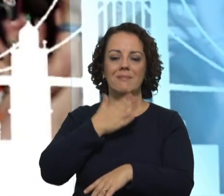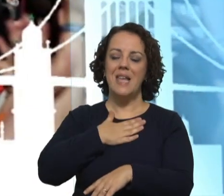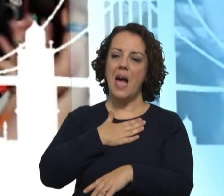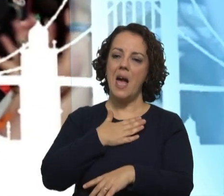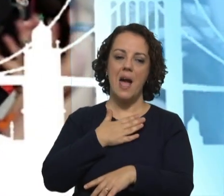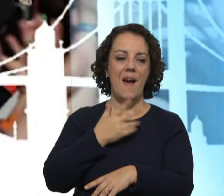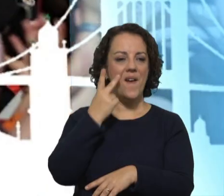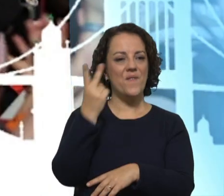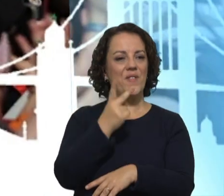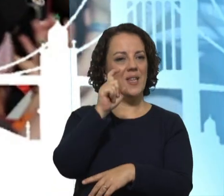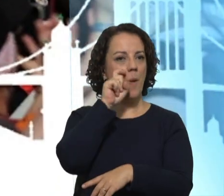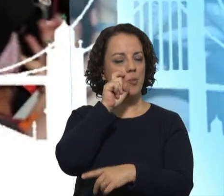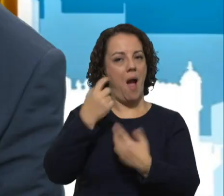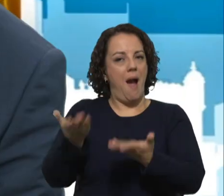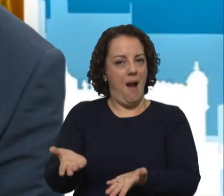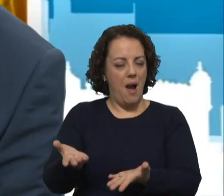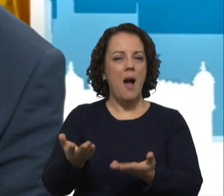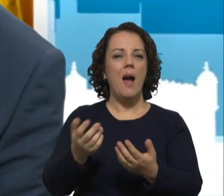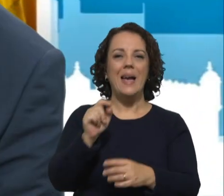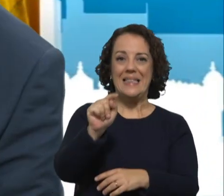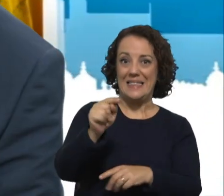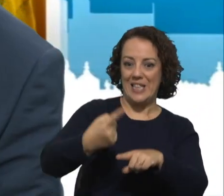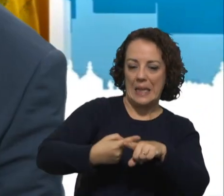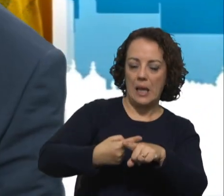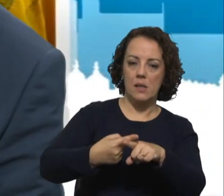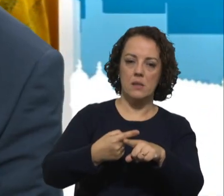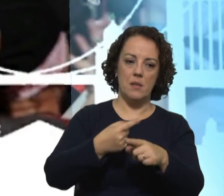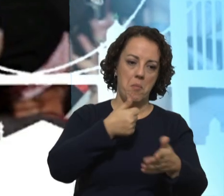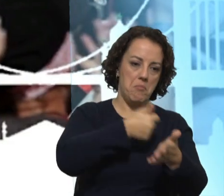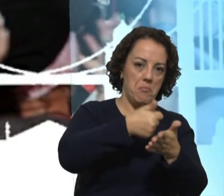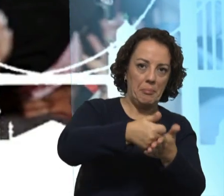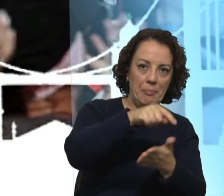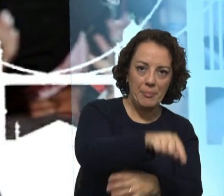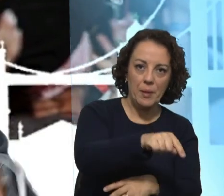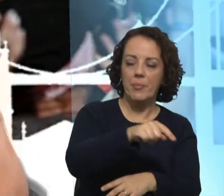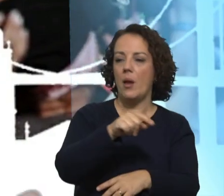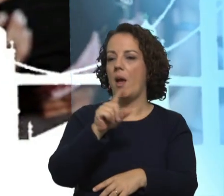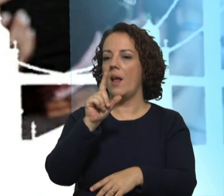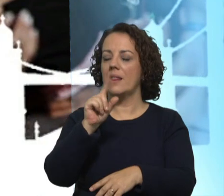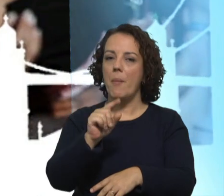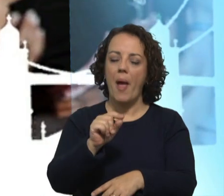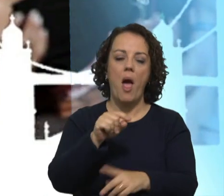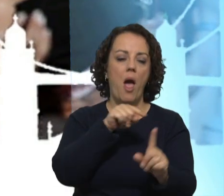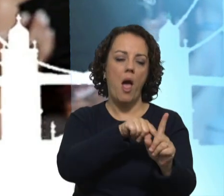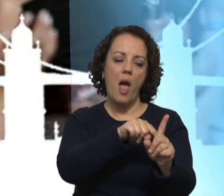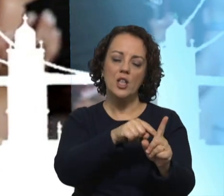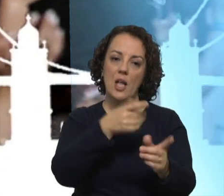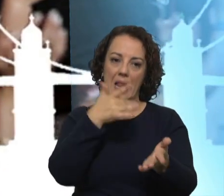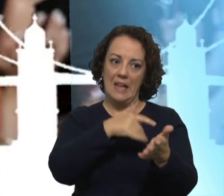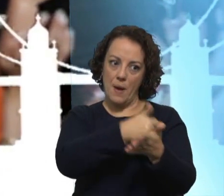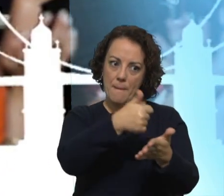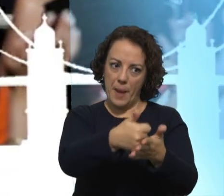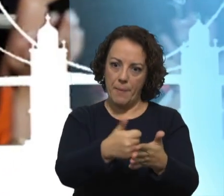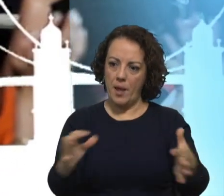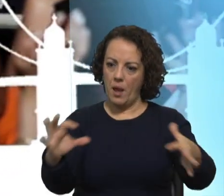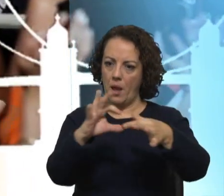esta curiosidade e este interesse pela Bíblia, por todo este background de pensamento, não é? E de